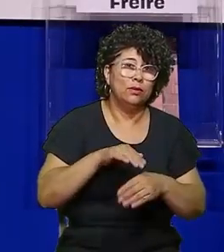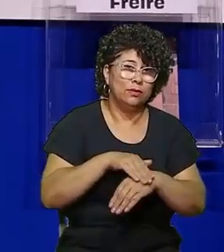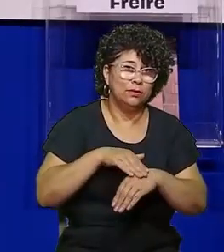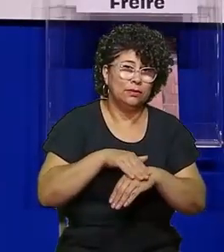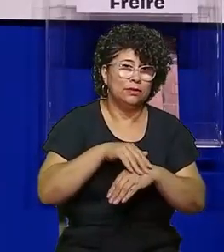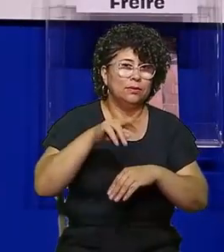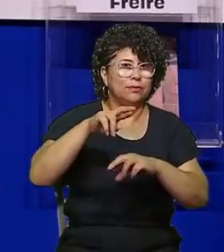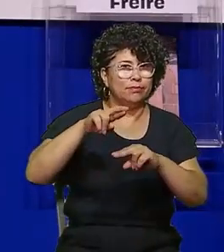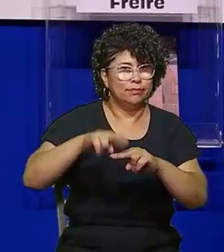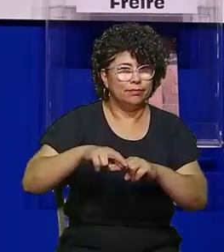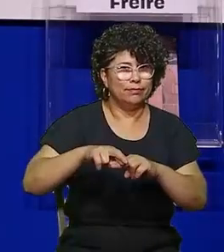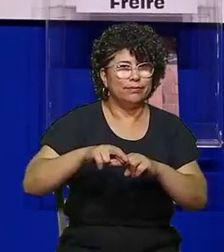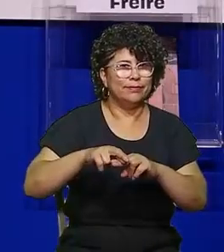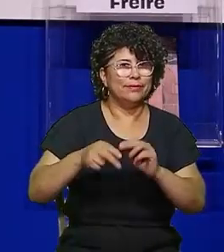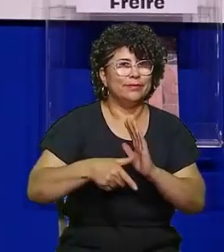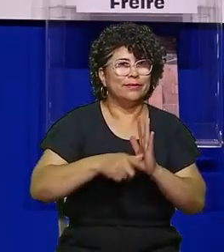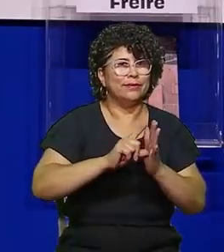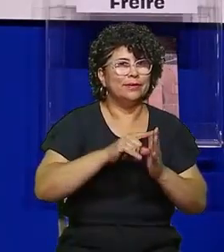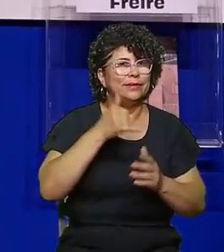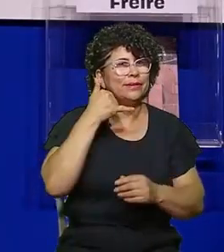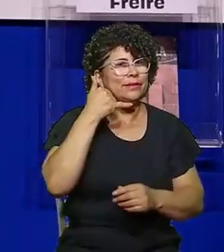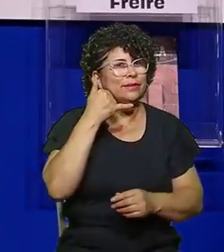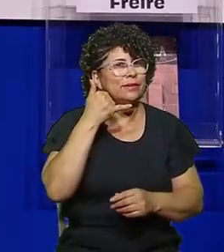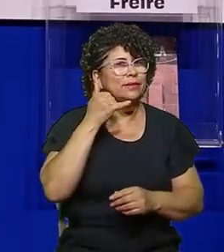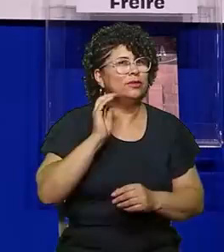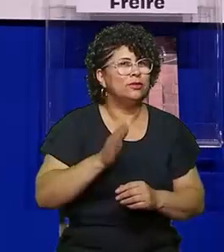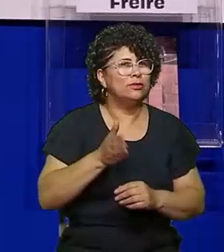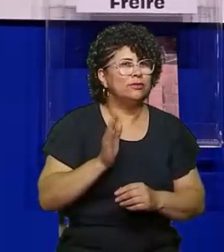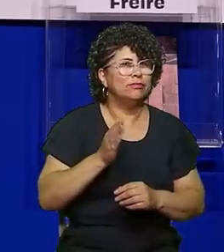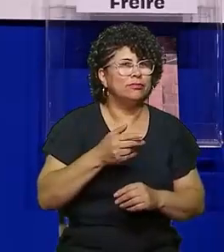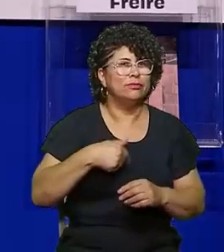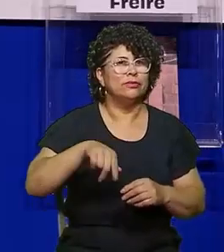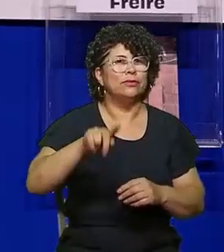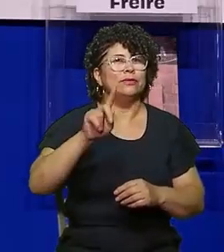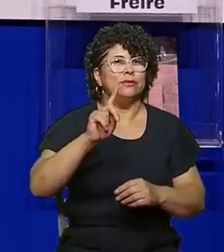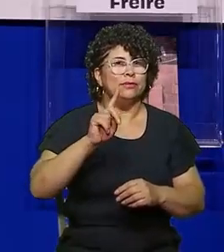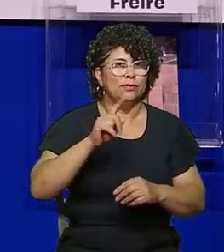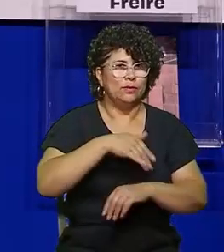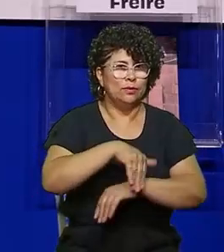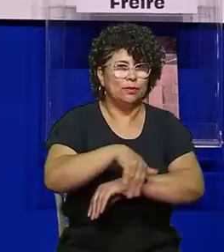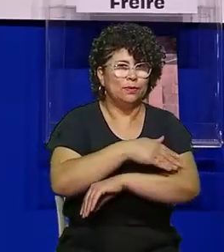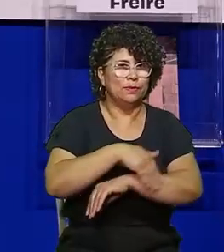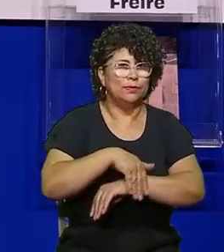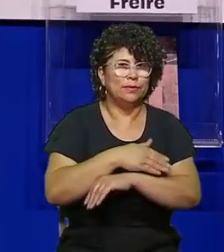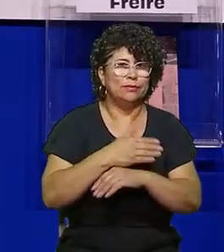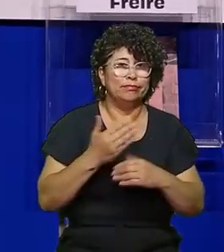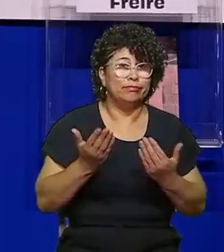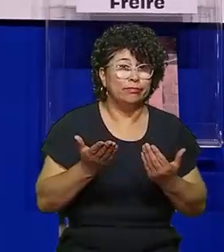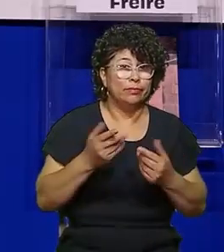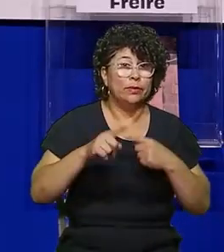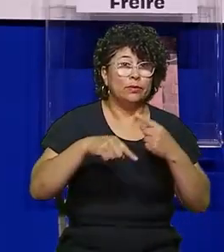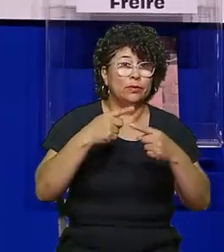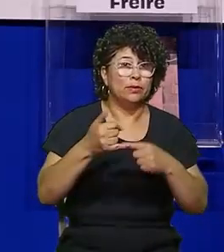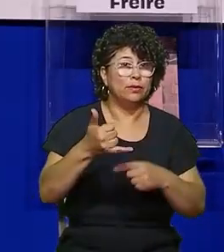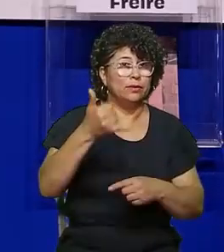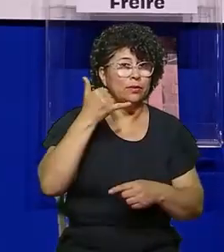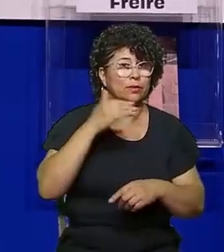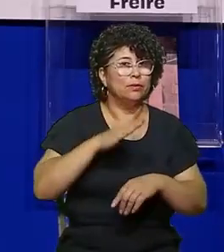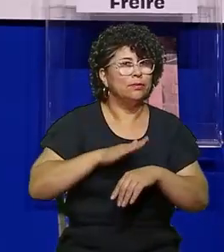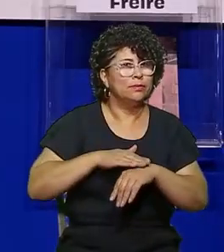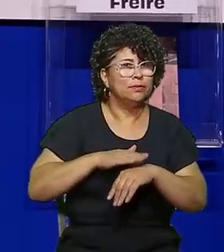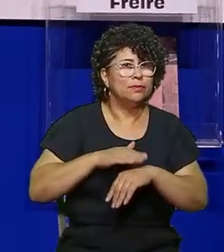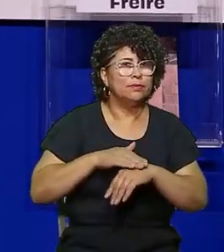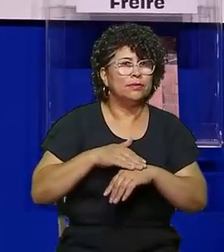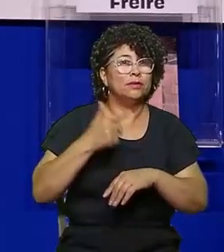liguei muito cedo, disse, olha, ele saiu. Aí, o senhor liga mais tarde. Mais tarde eu liguei, olha,